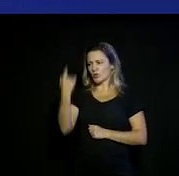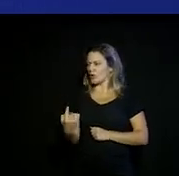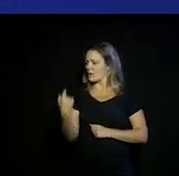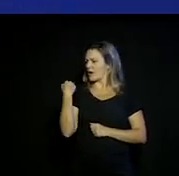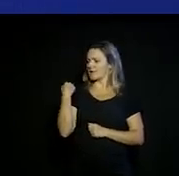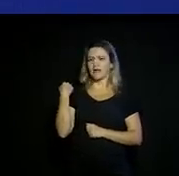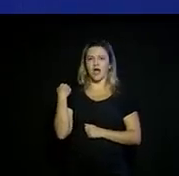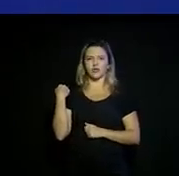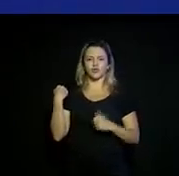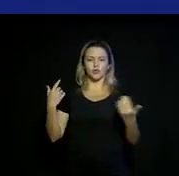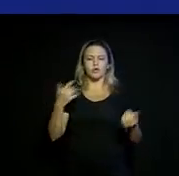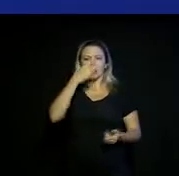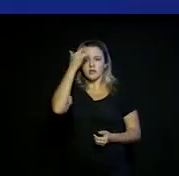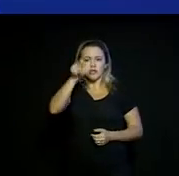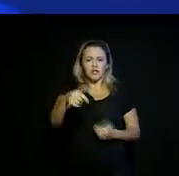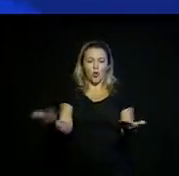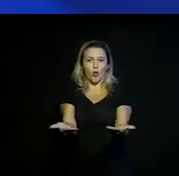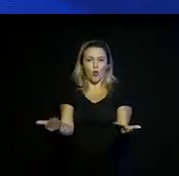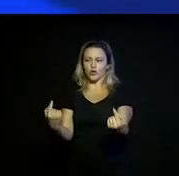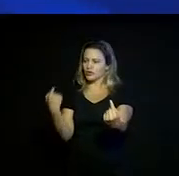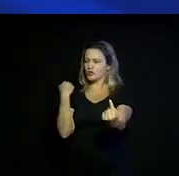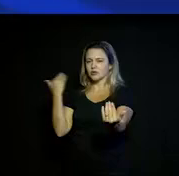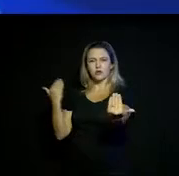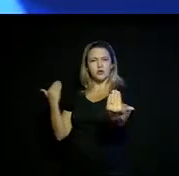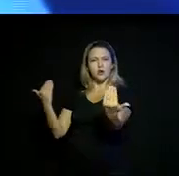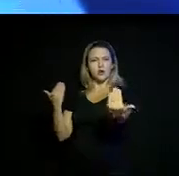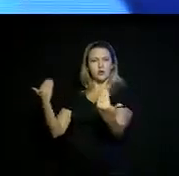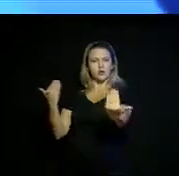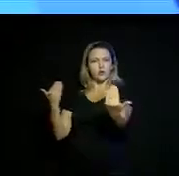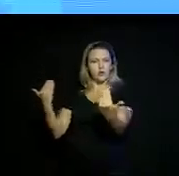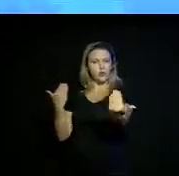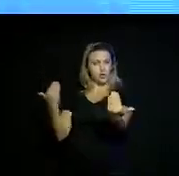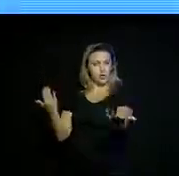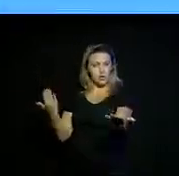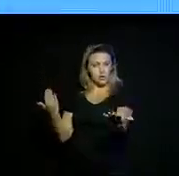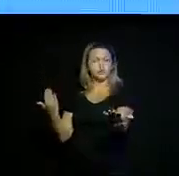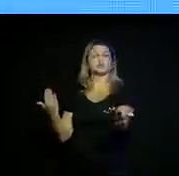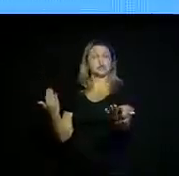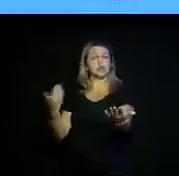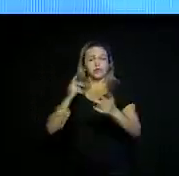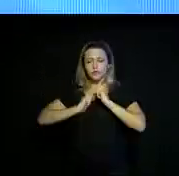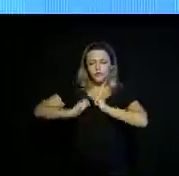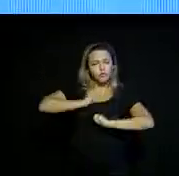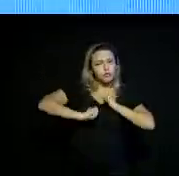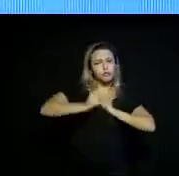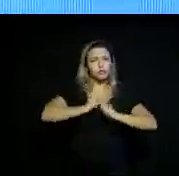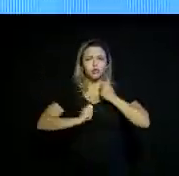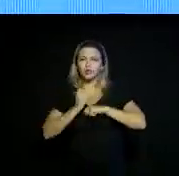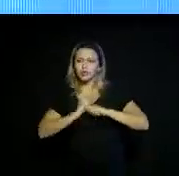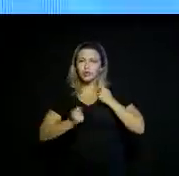melhor convivência? Será que ele sabe educar os seus filhos melhor do que aquele que conduzia a biga romana? Quem pode me garantir